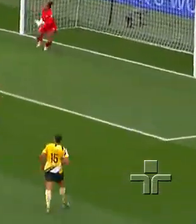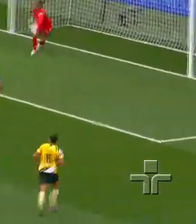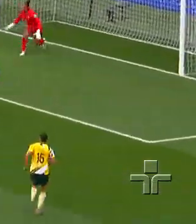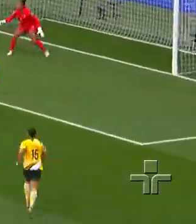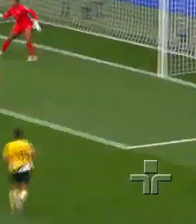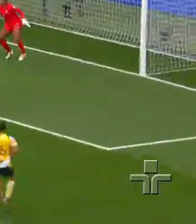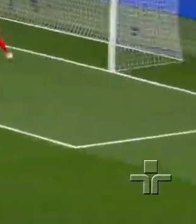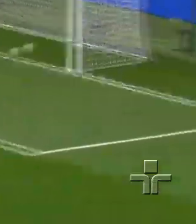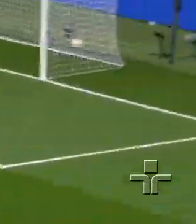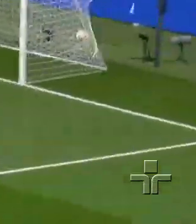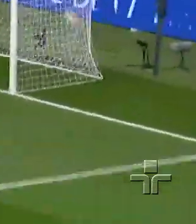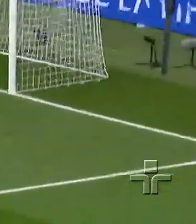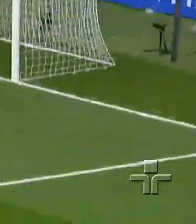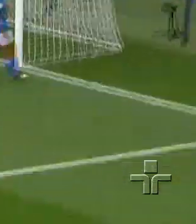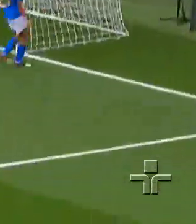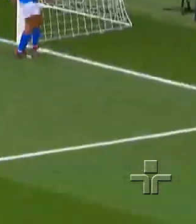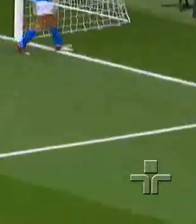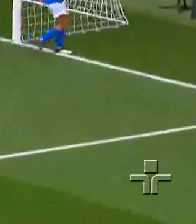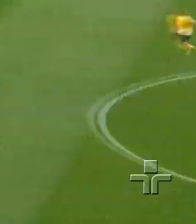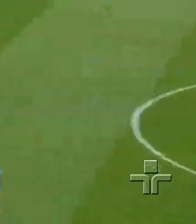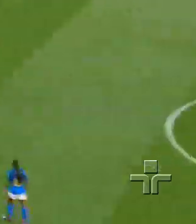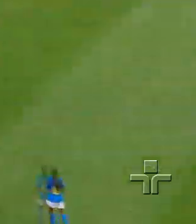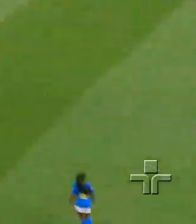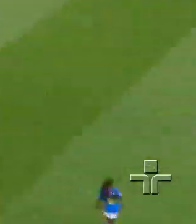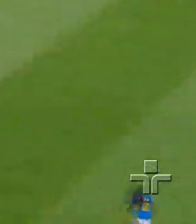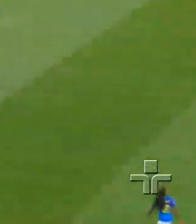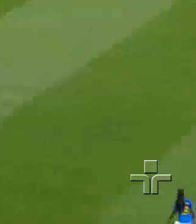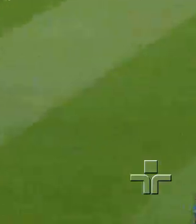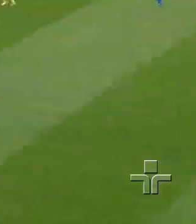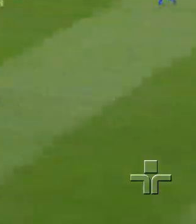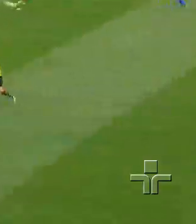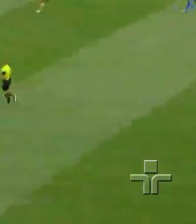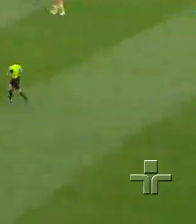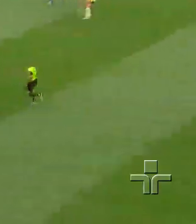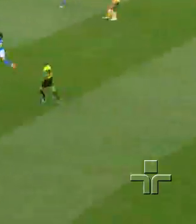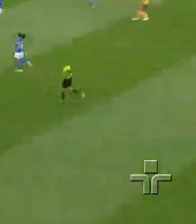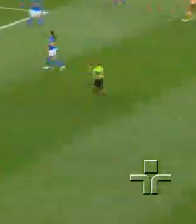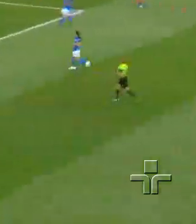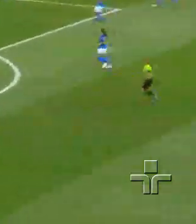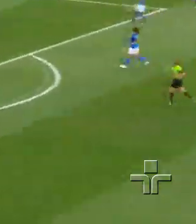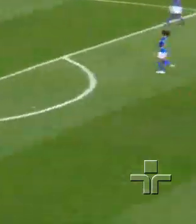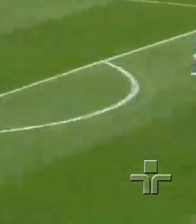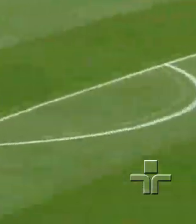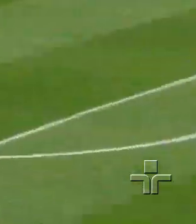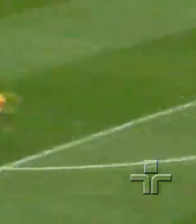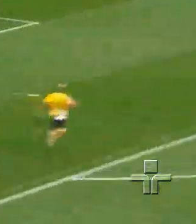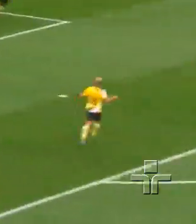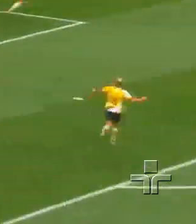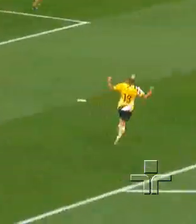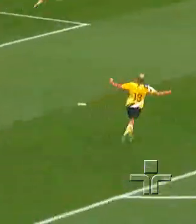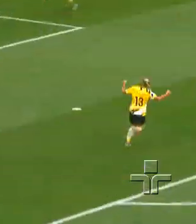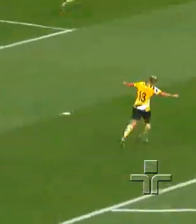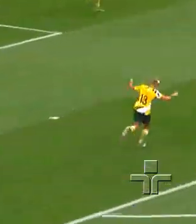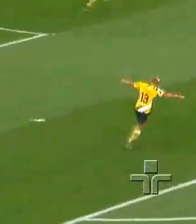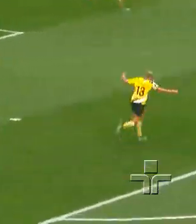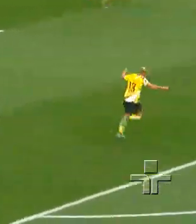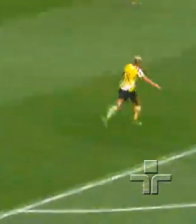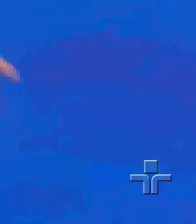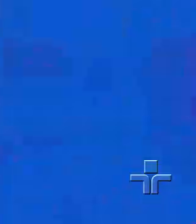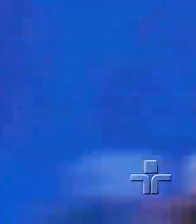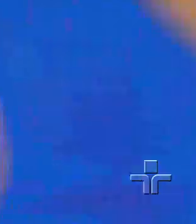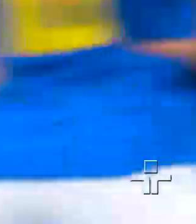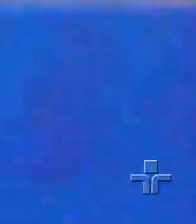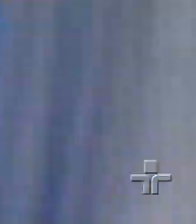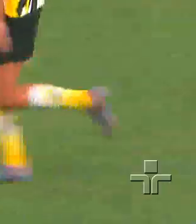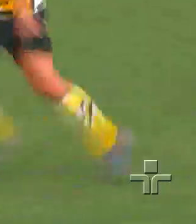da etapa inicial. E o que veremos no segundo tempo foi mais desagradável ainda. A gente vai ver 2 gols aí esquisitos, para dizer